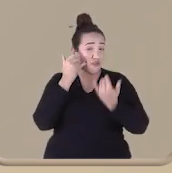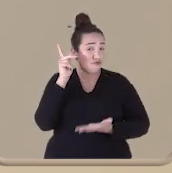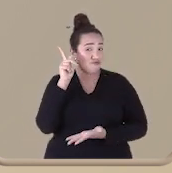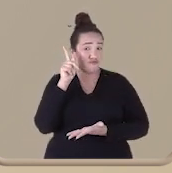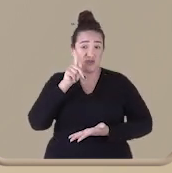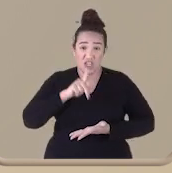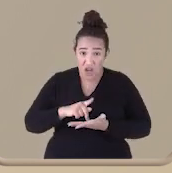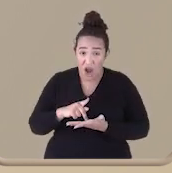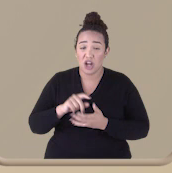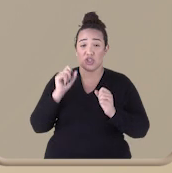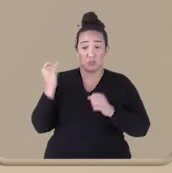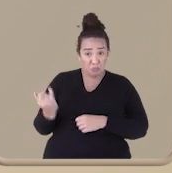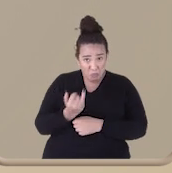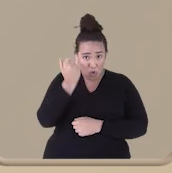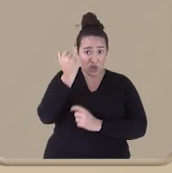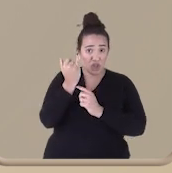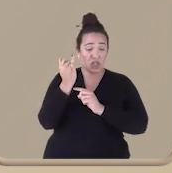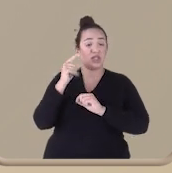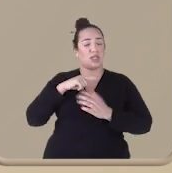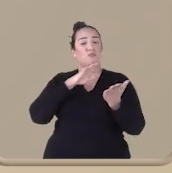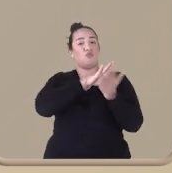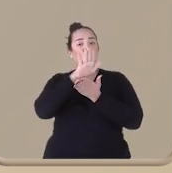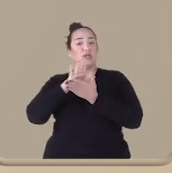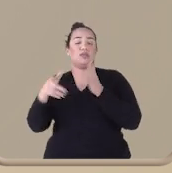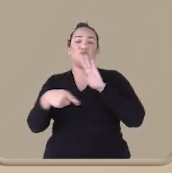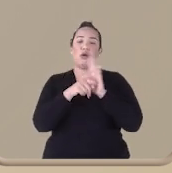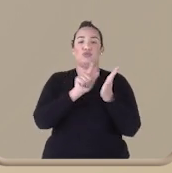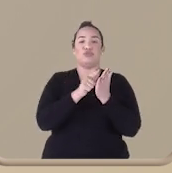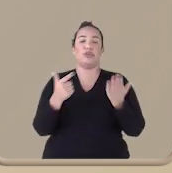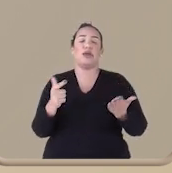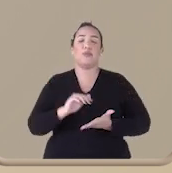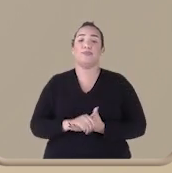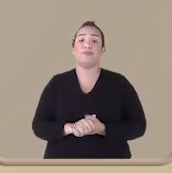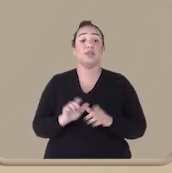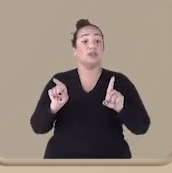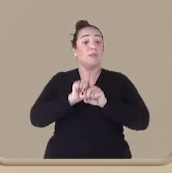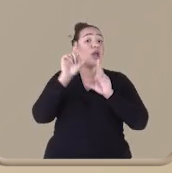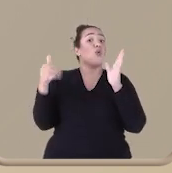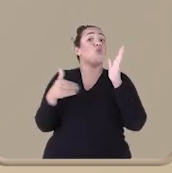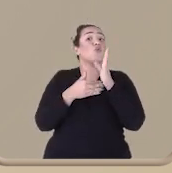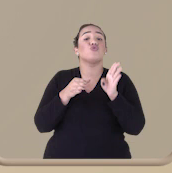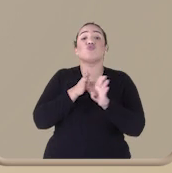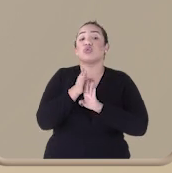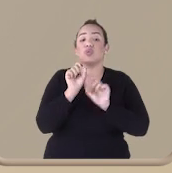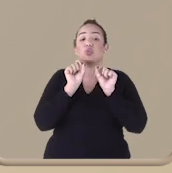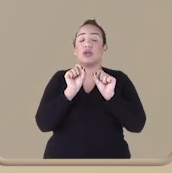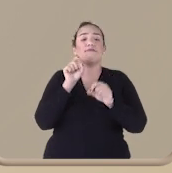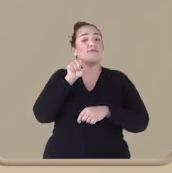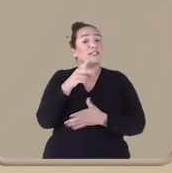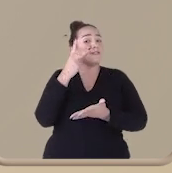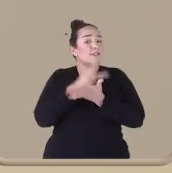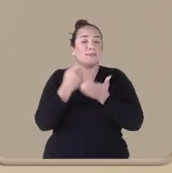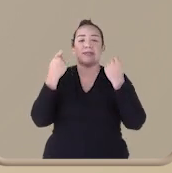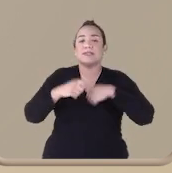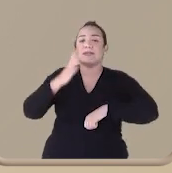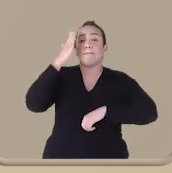é verdadeira e relevante, ela provavelmente foi publicada por algum outro jornal. E a última dica é, sempre que